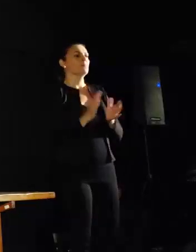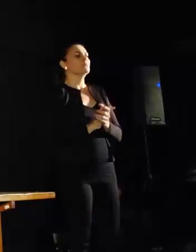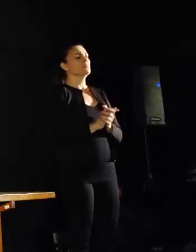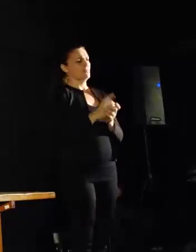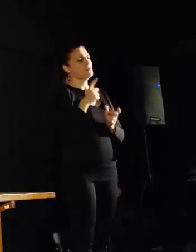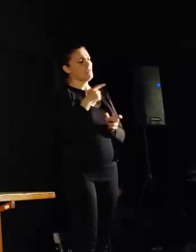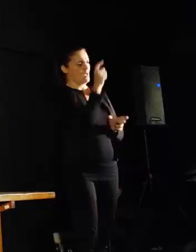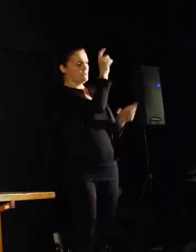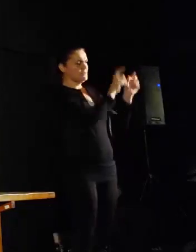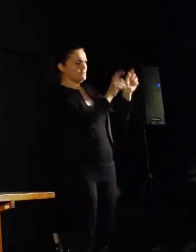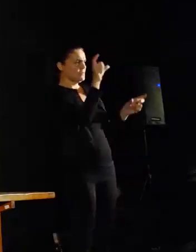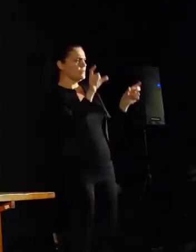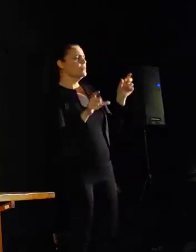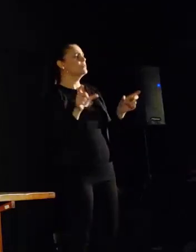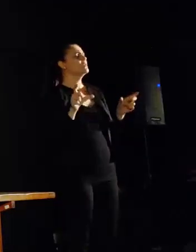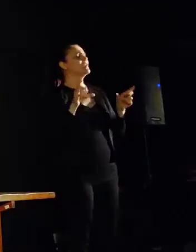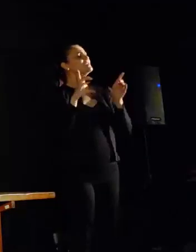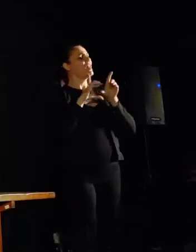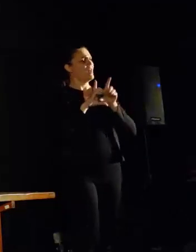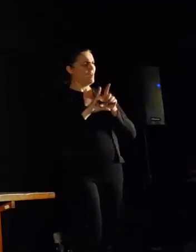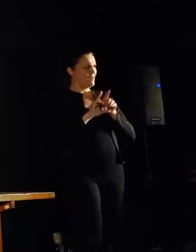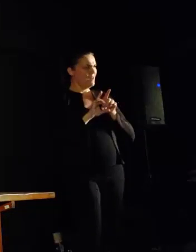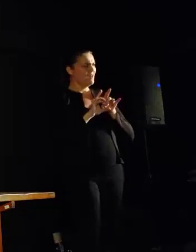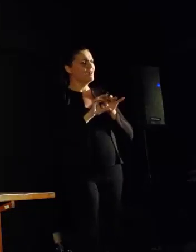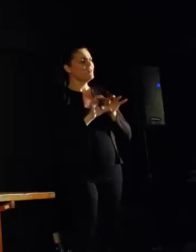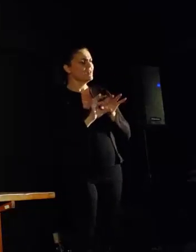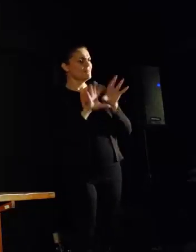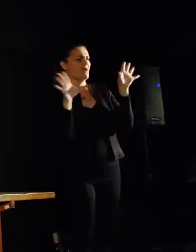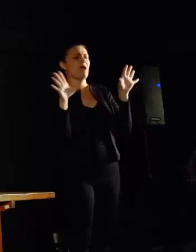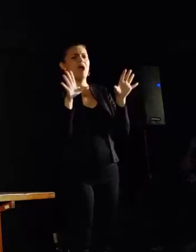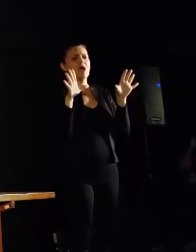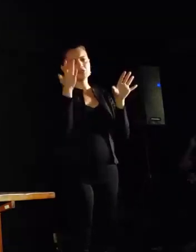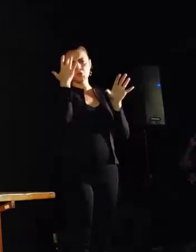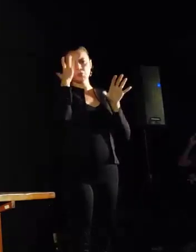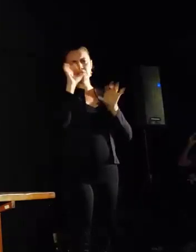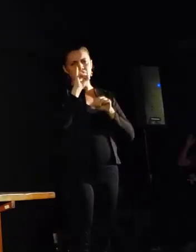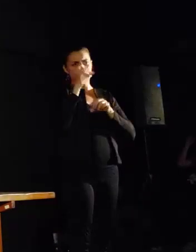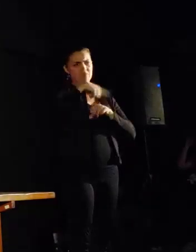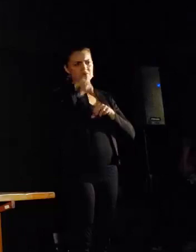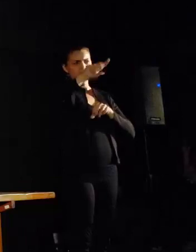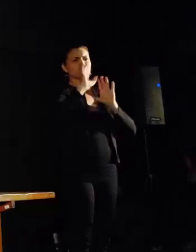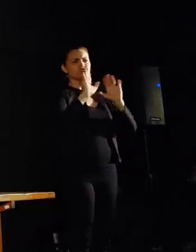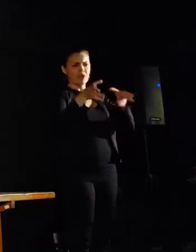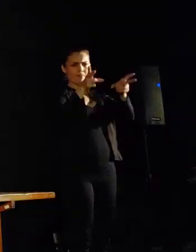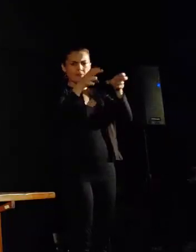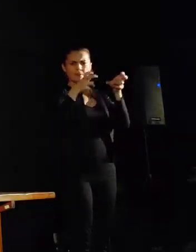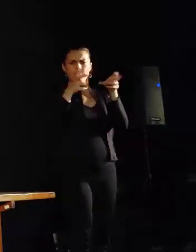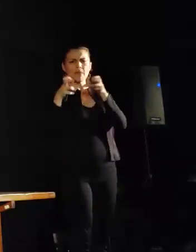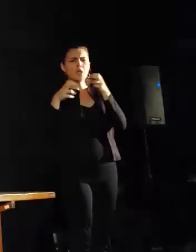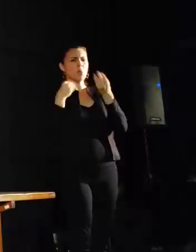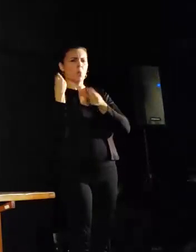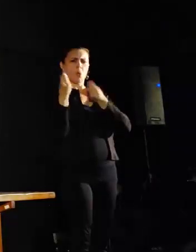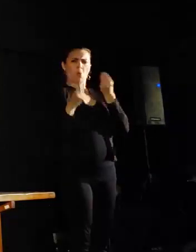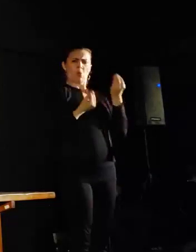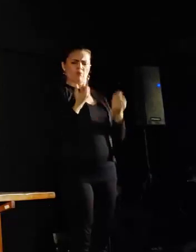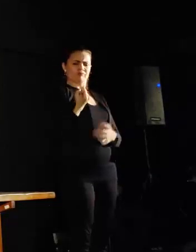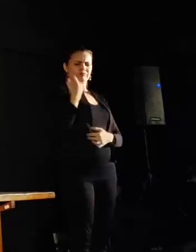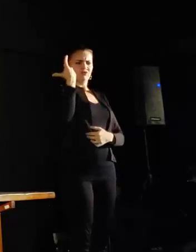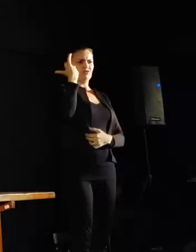tolerante, eu não sei se vocês já perceberam quão estranho é isso. Veja quão estranho é vocês